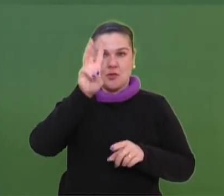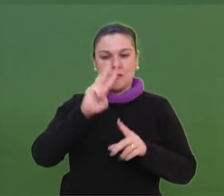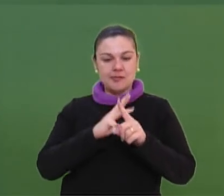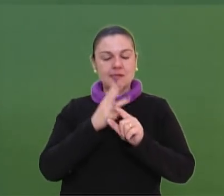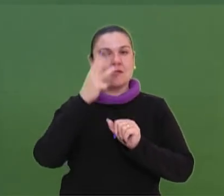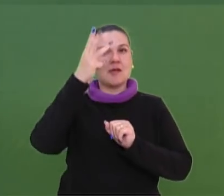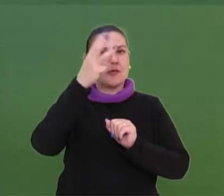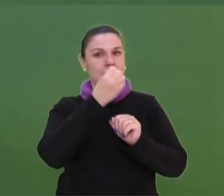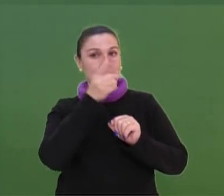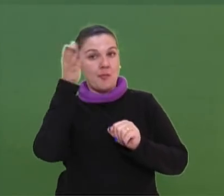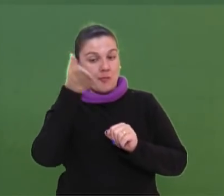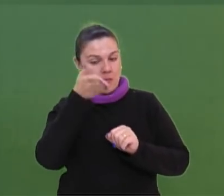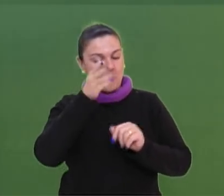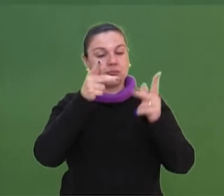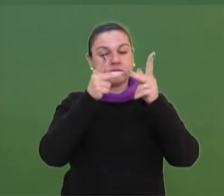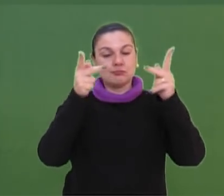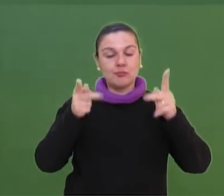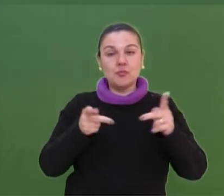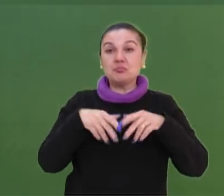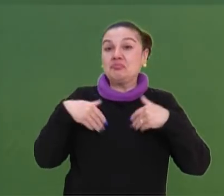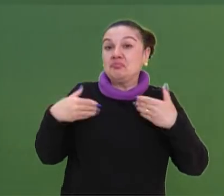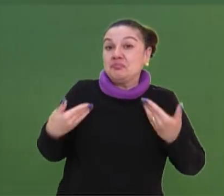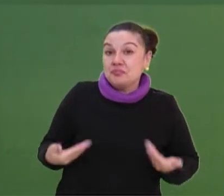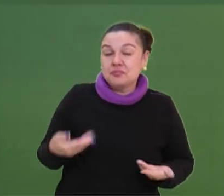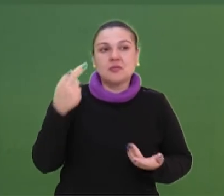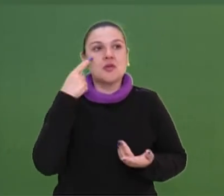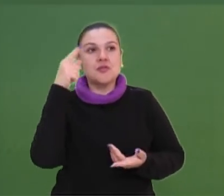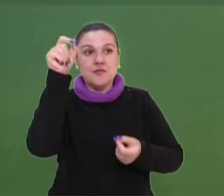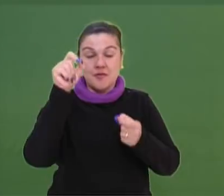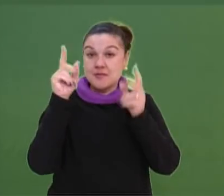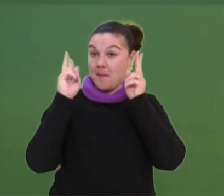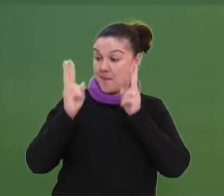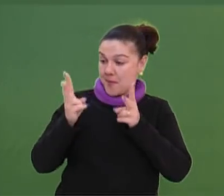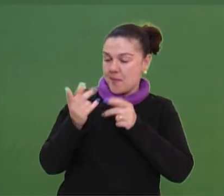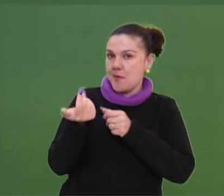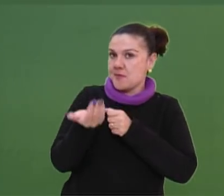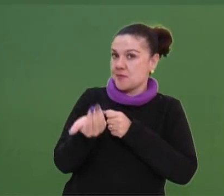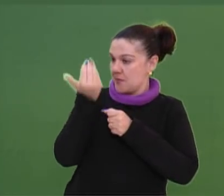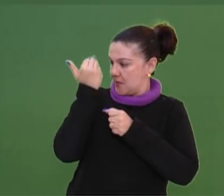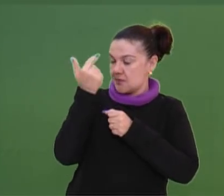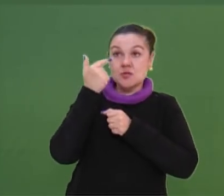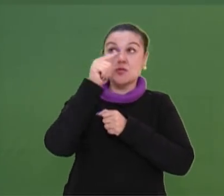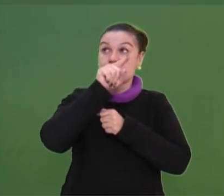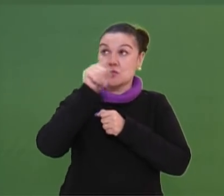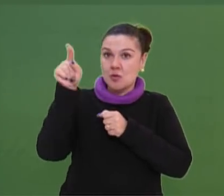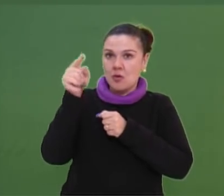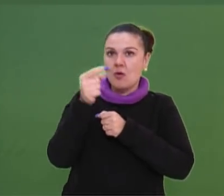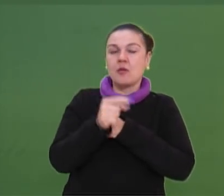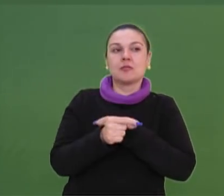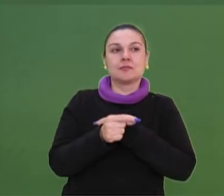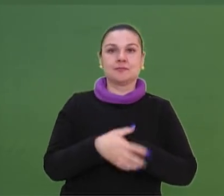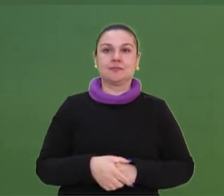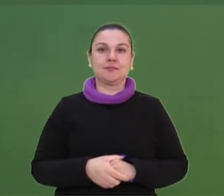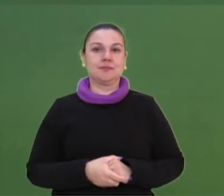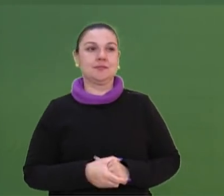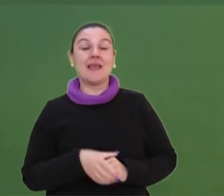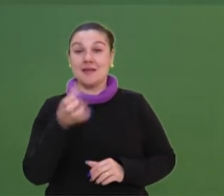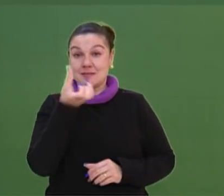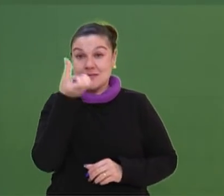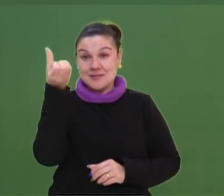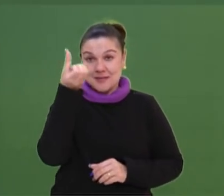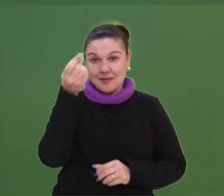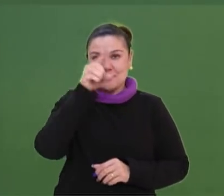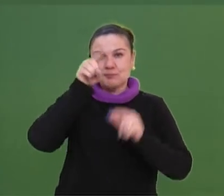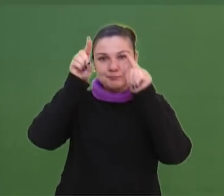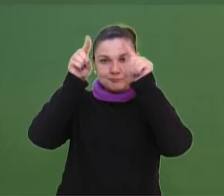quantidade de lados de um polígono. Por isso que nós fizemos aqui, ó. A quantidade de diagonais de um hexágono, que são 6 lados,